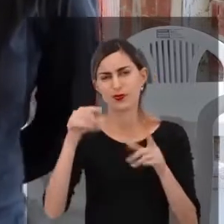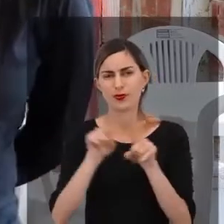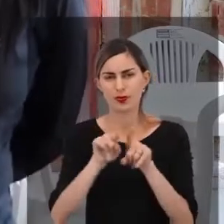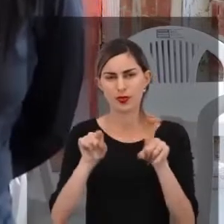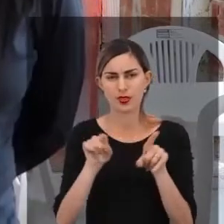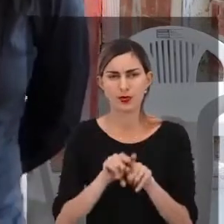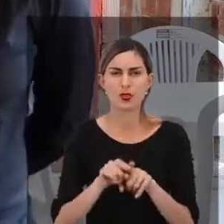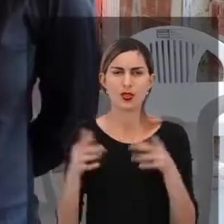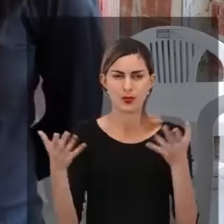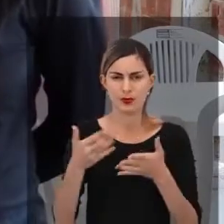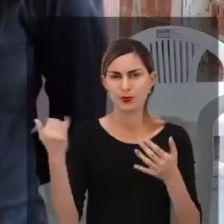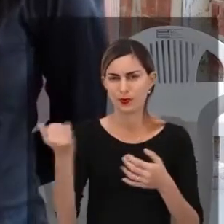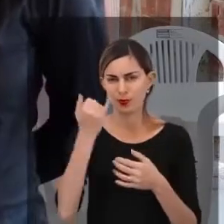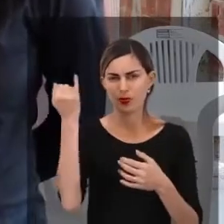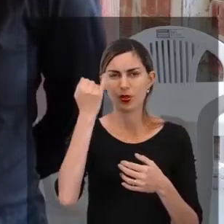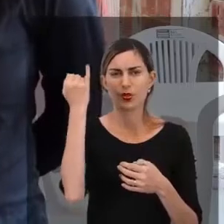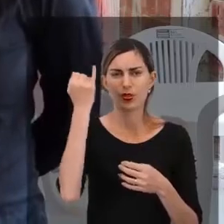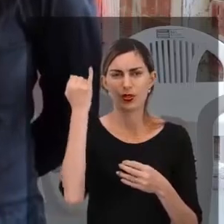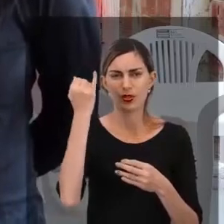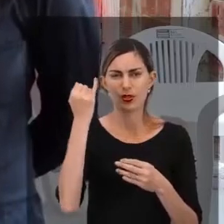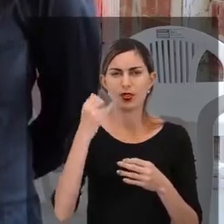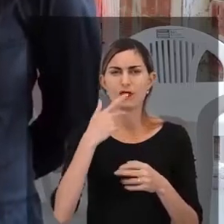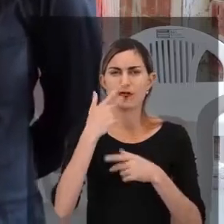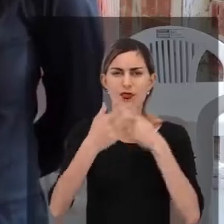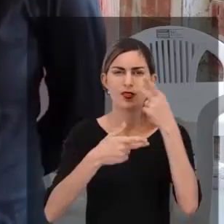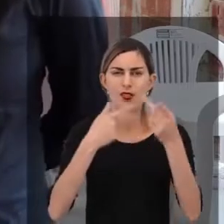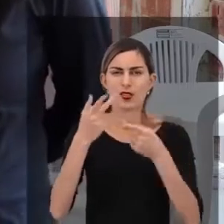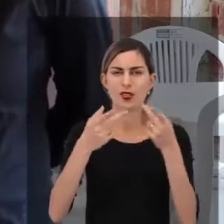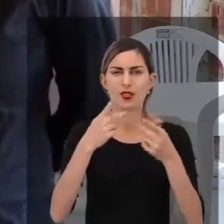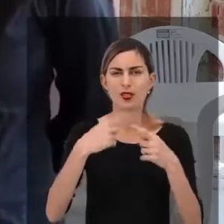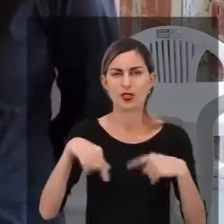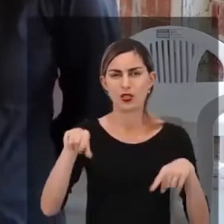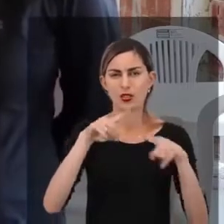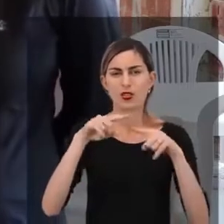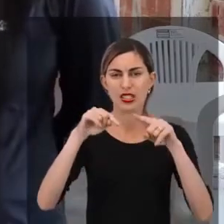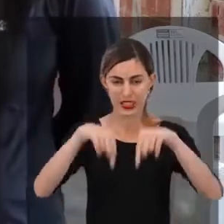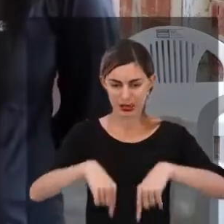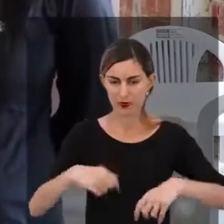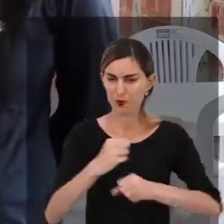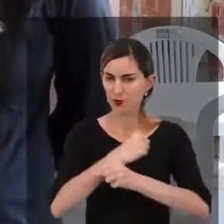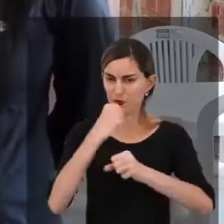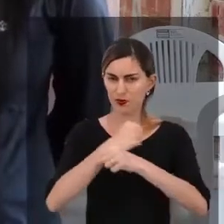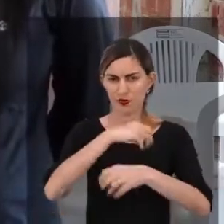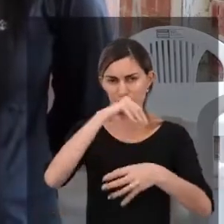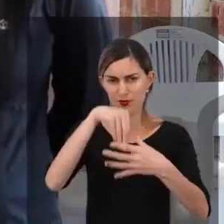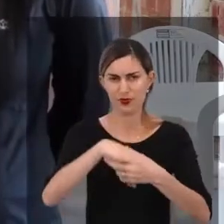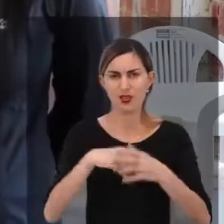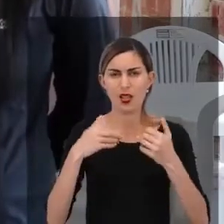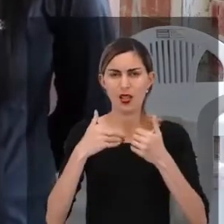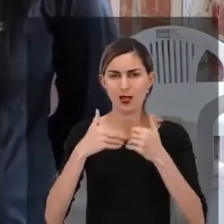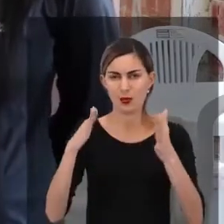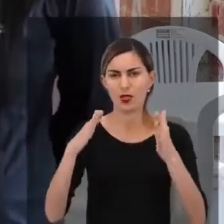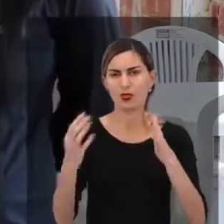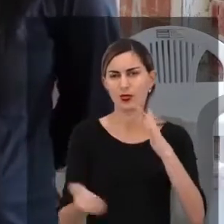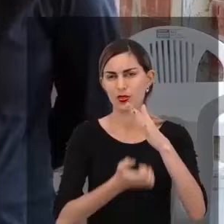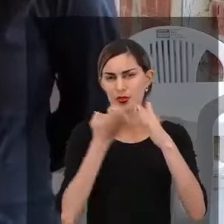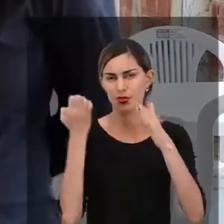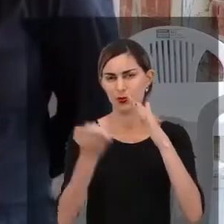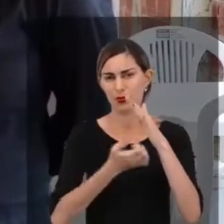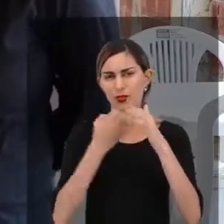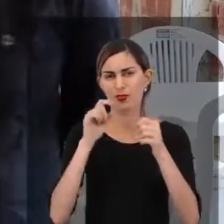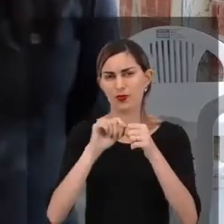E agradecer também, né? Eu acho que é um momento muito importante, né, Monique? É dizer que nós estamos aqui em um canteiro de obra, houve uma abertura